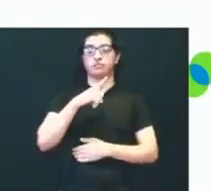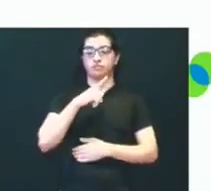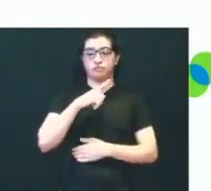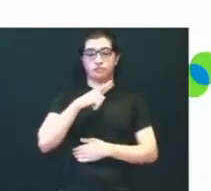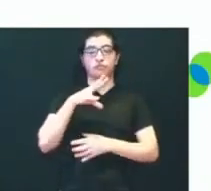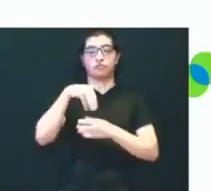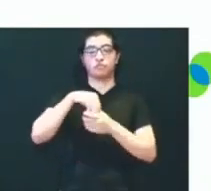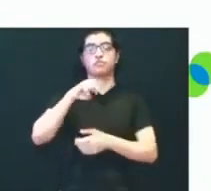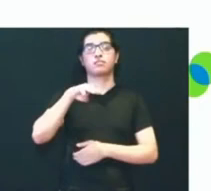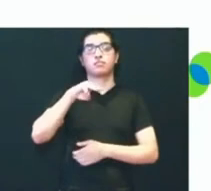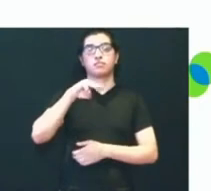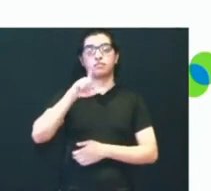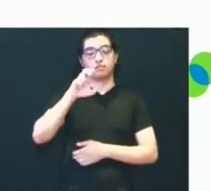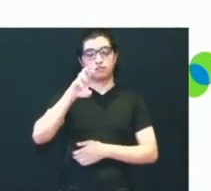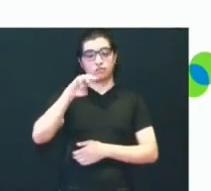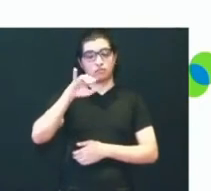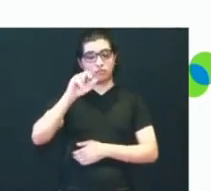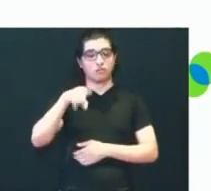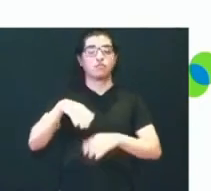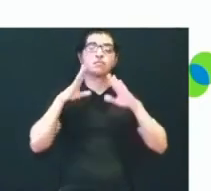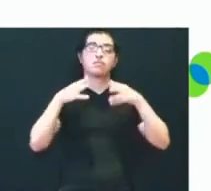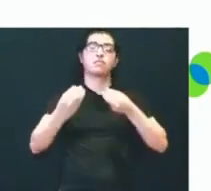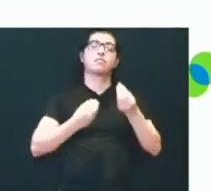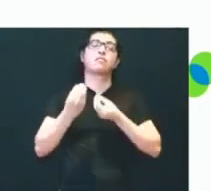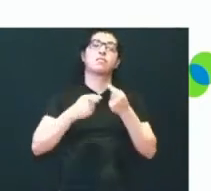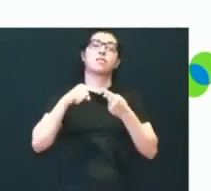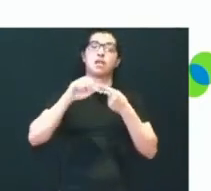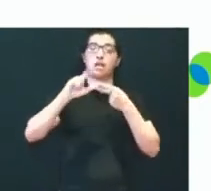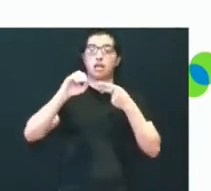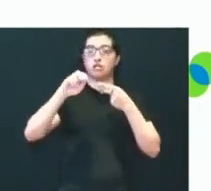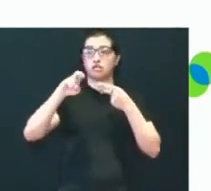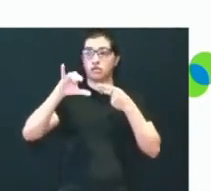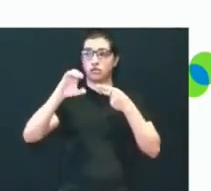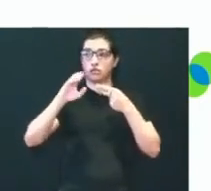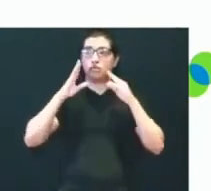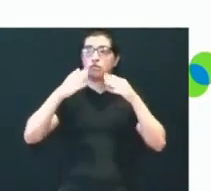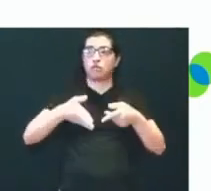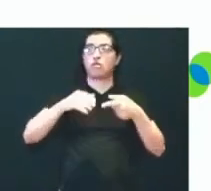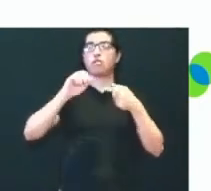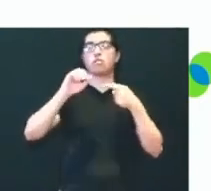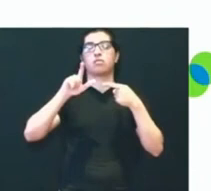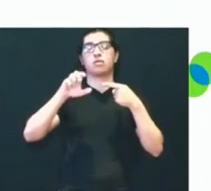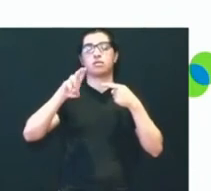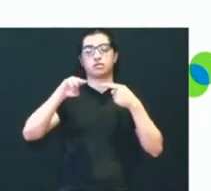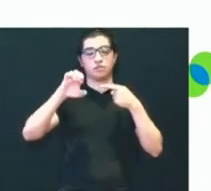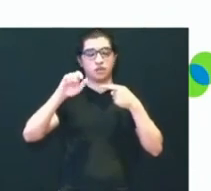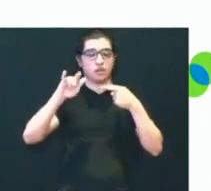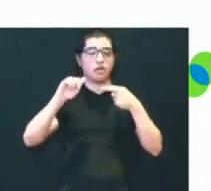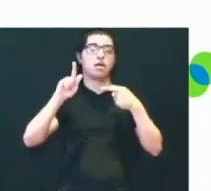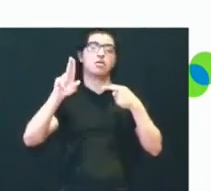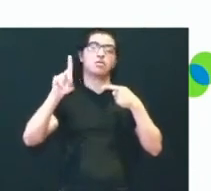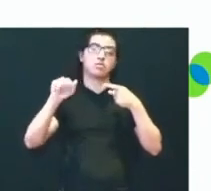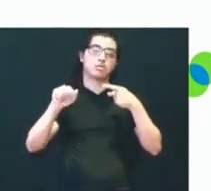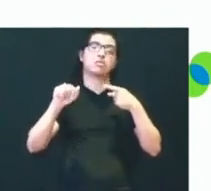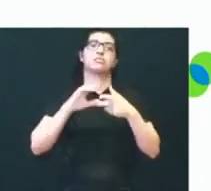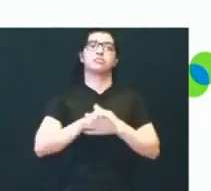leucemias, a gente fala basicamente de transplante halogênico para as leucemias agudas, ou leucemia mieloide aguda, ou